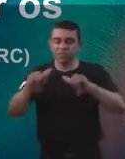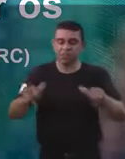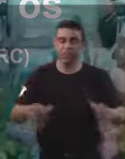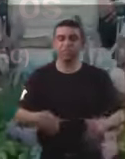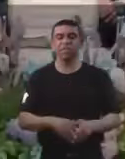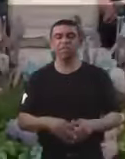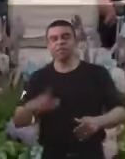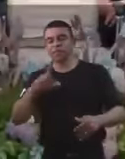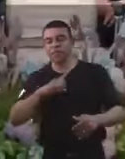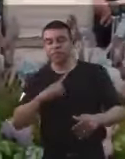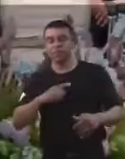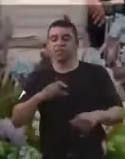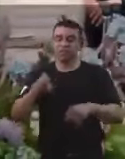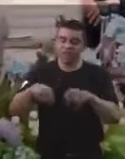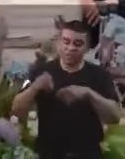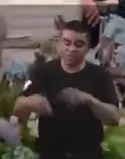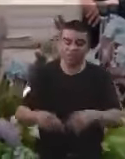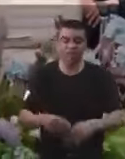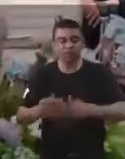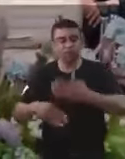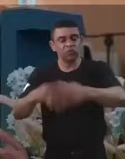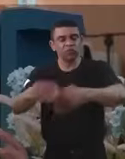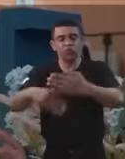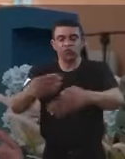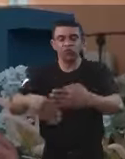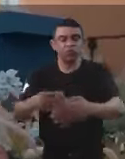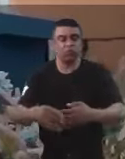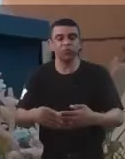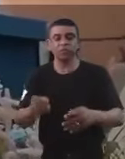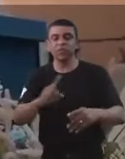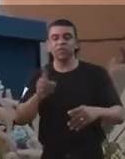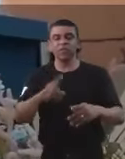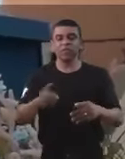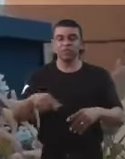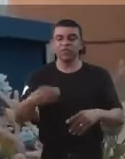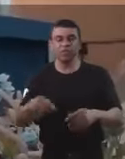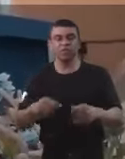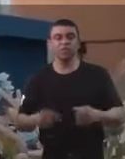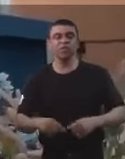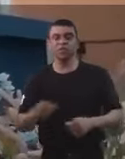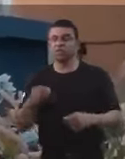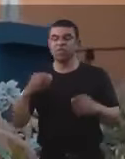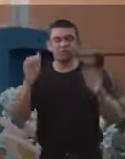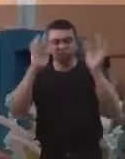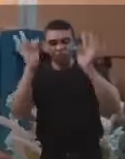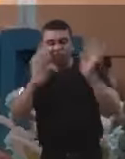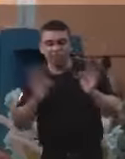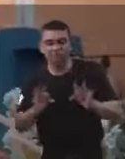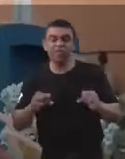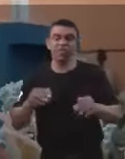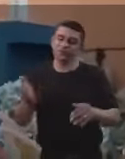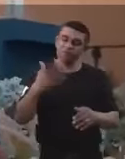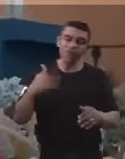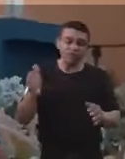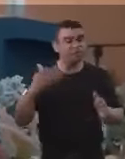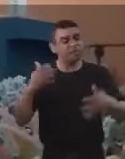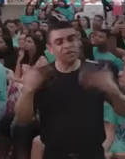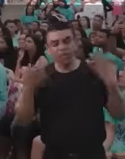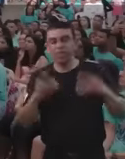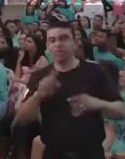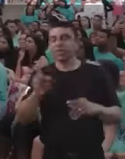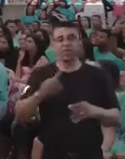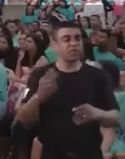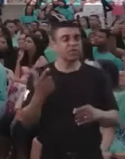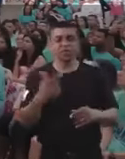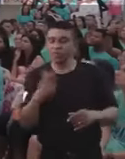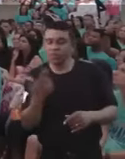minha terra prosperando. Ô, Grólia, vamos comemorar comigo. Posta comigo. Se alegra comigo. Ele não tem ninguém porque